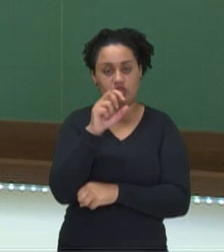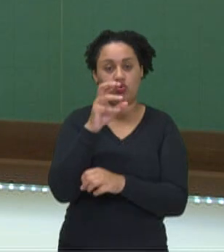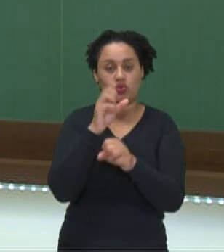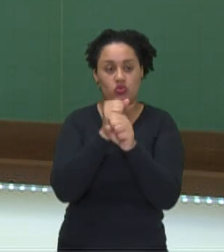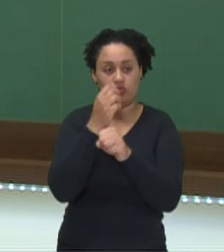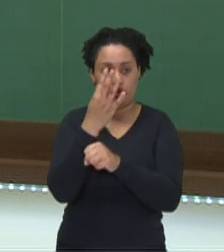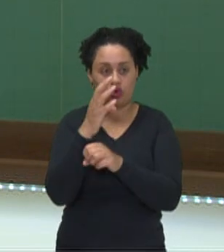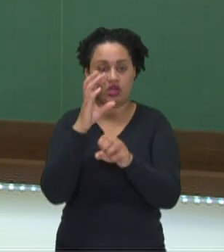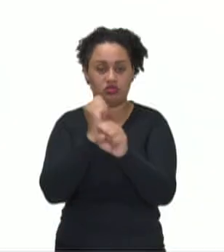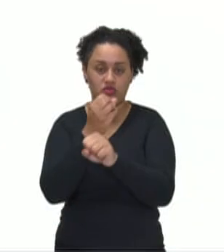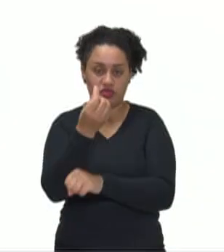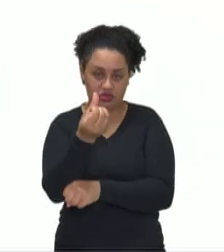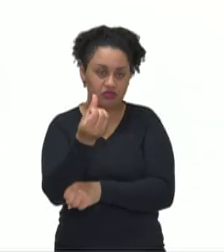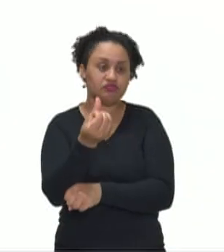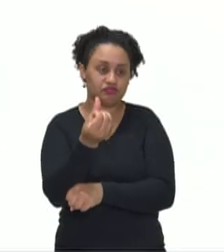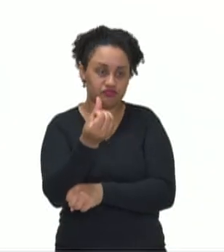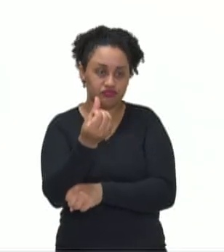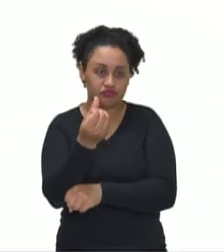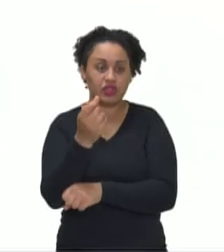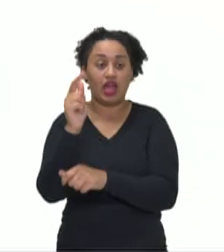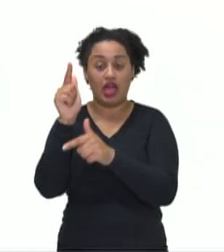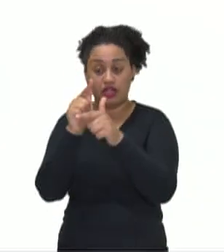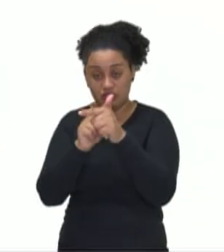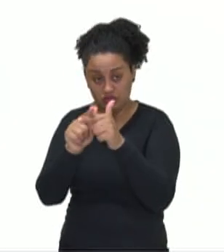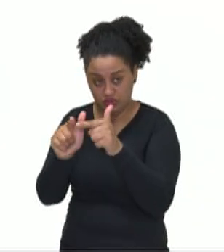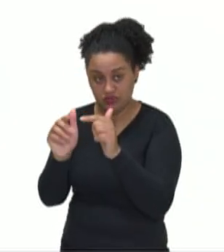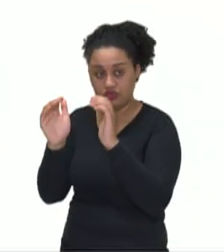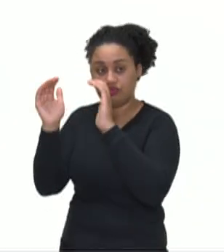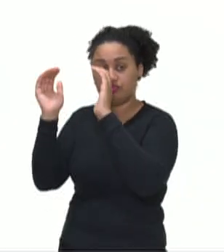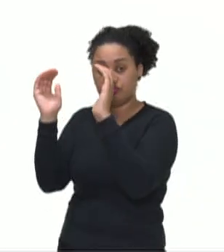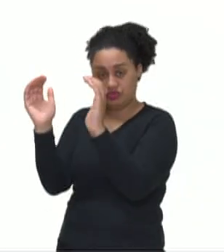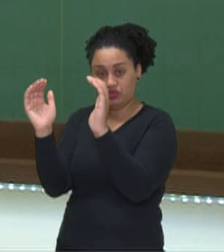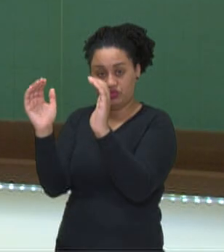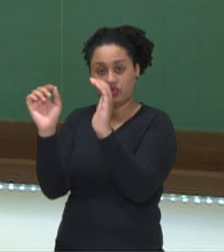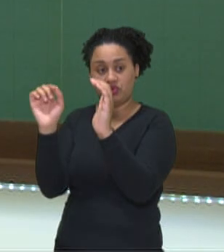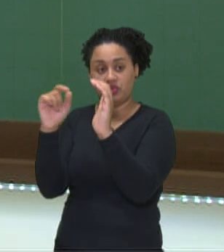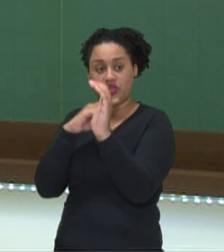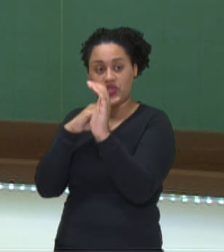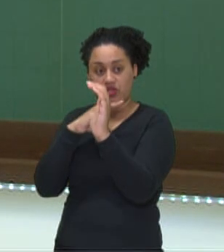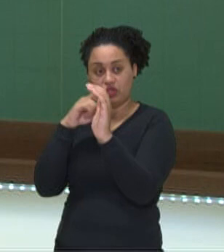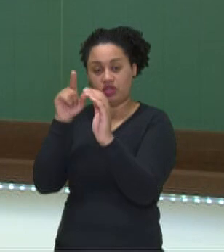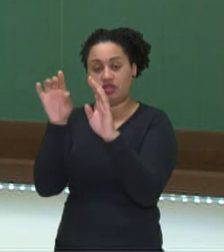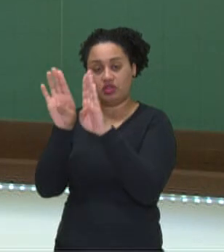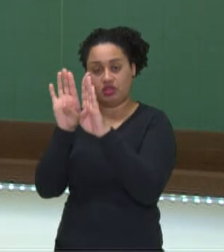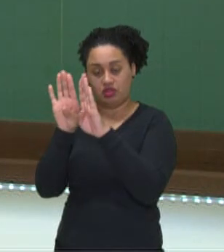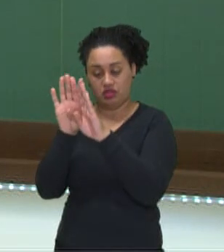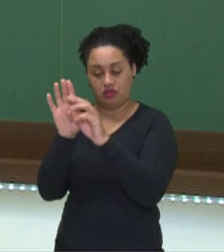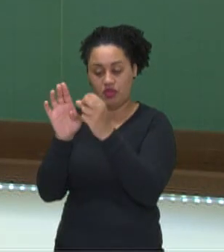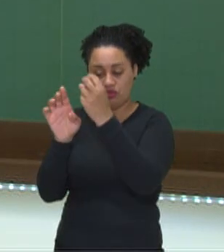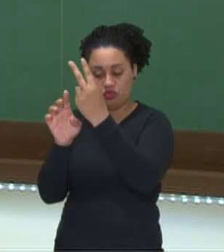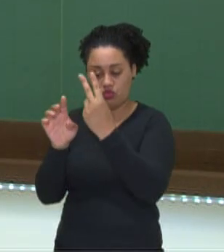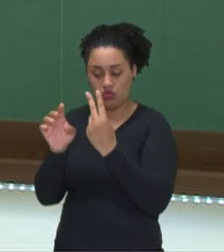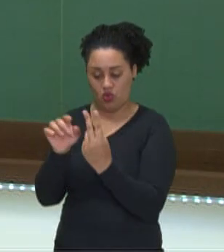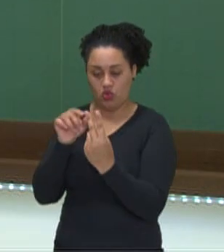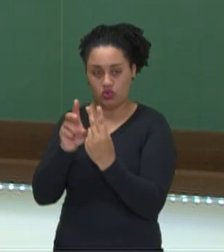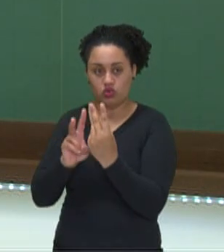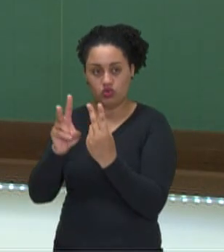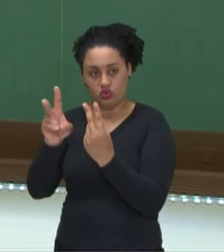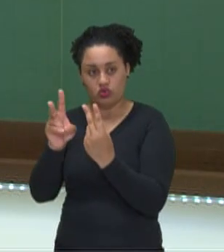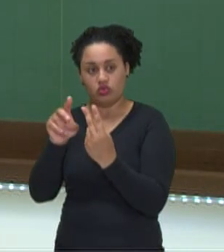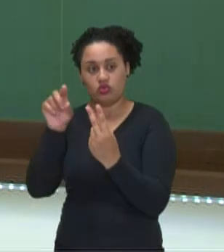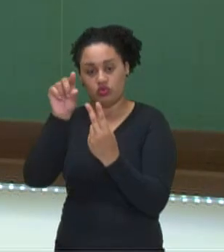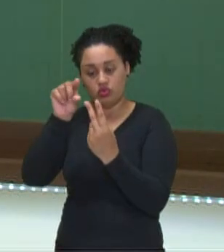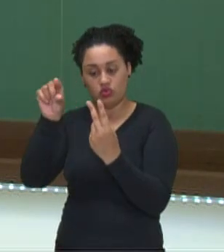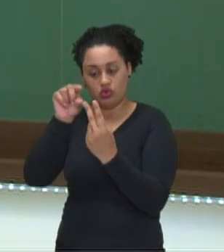elevado a 5 mais 4 mais 6, dividido por... Aqui nessa situação também, ó, mantenho a minha base 2